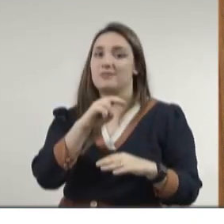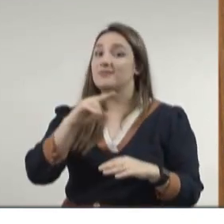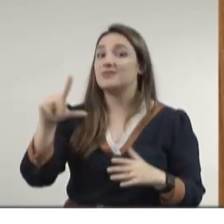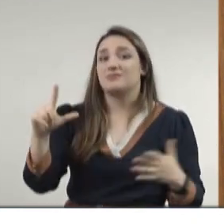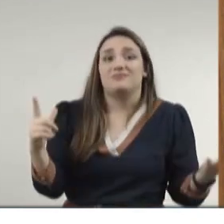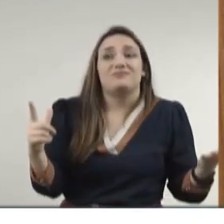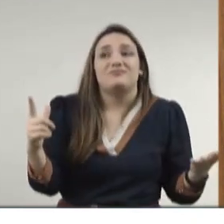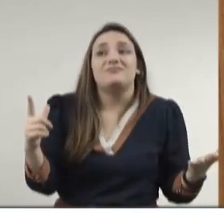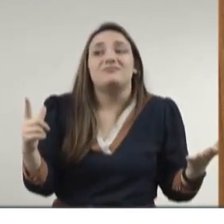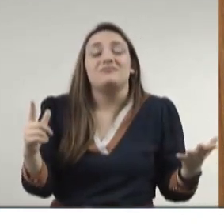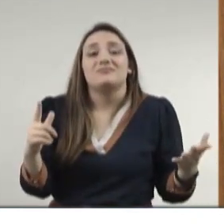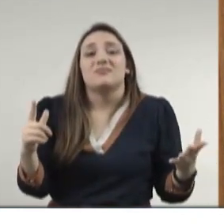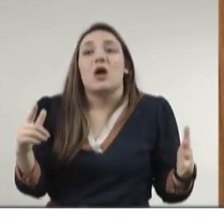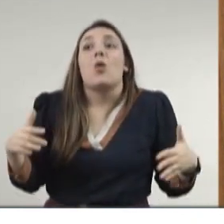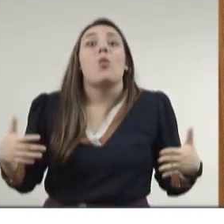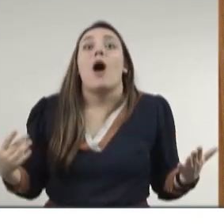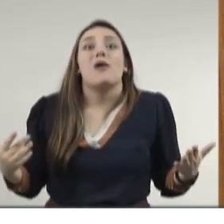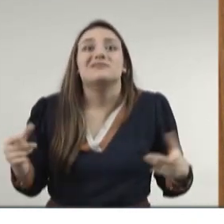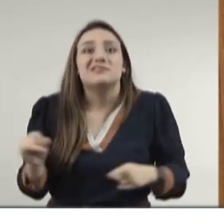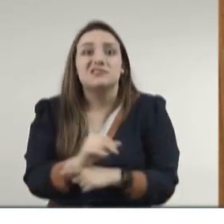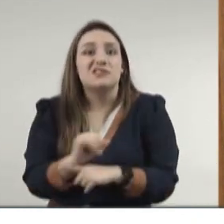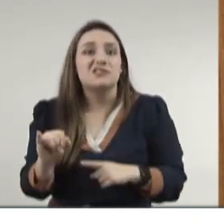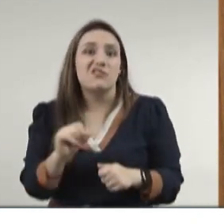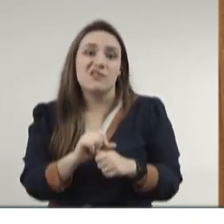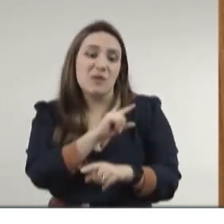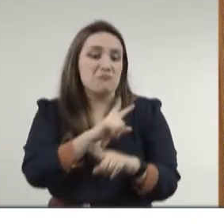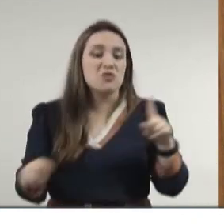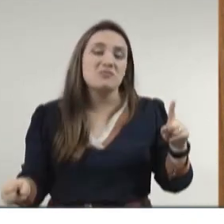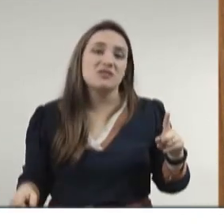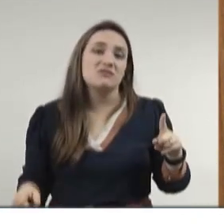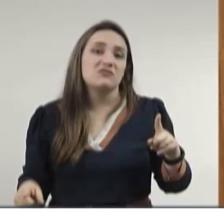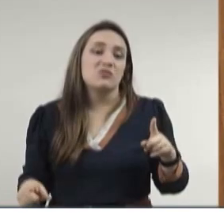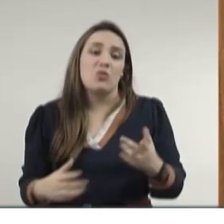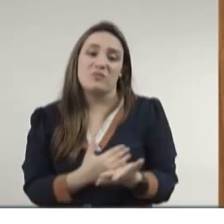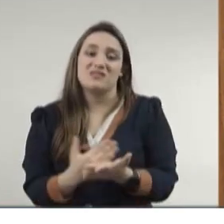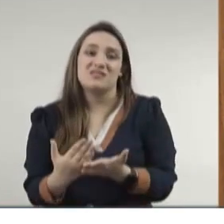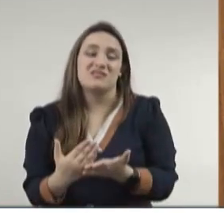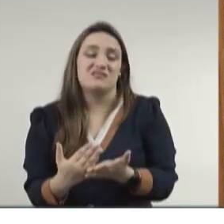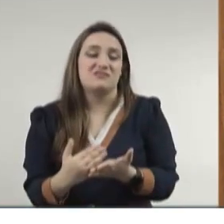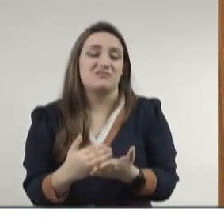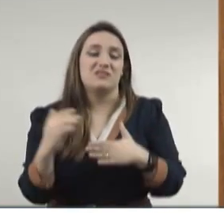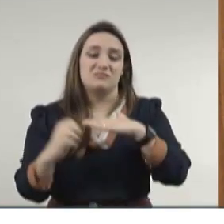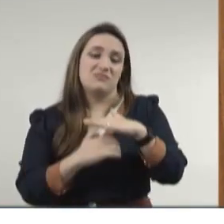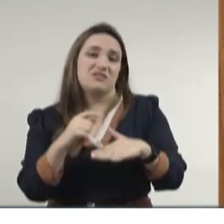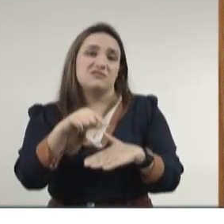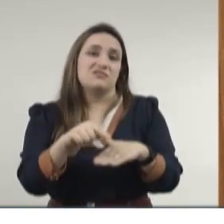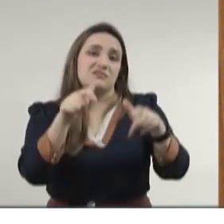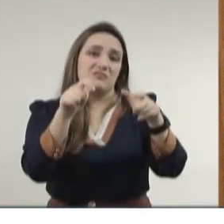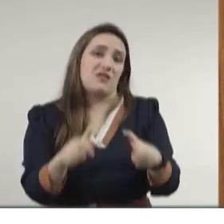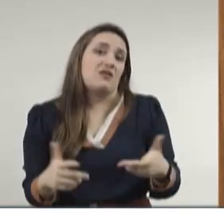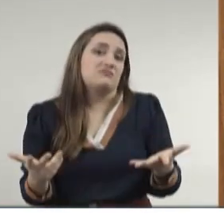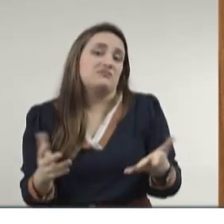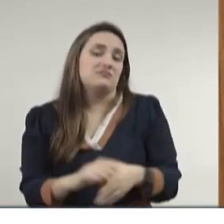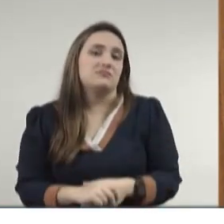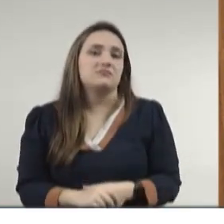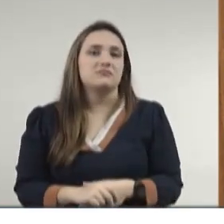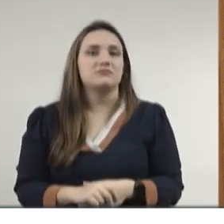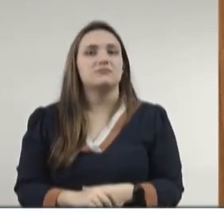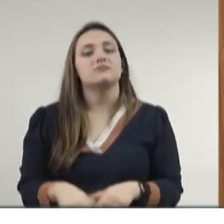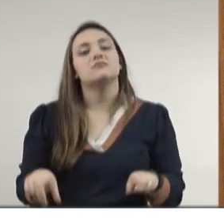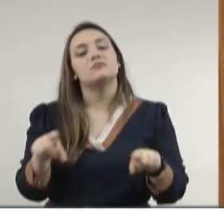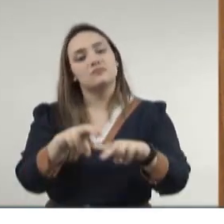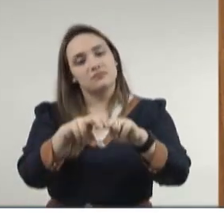não tem instrumentos na mão para proibir a instalação daquela empresa. Então, o